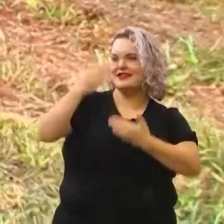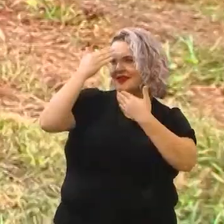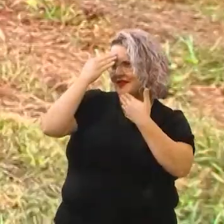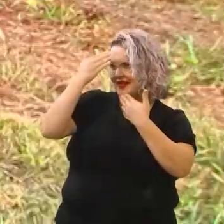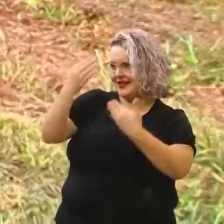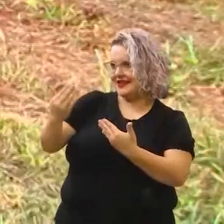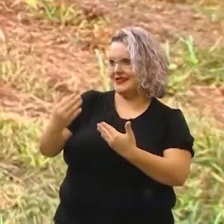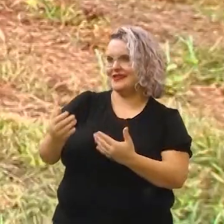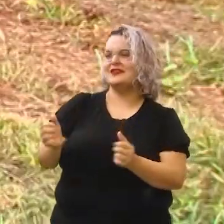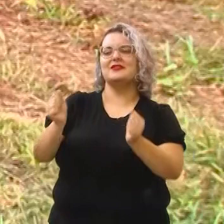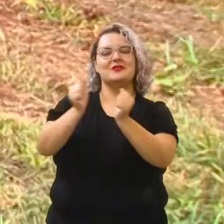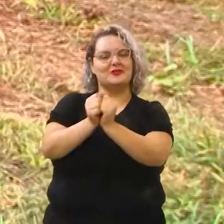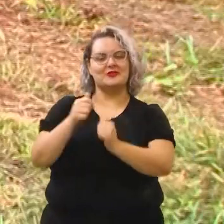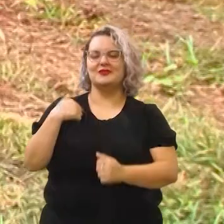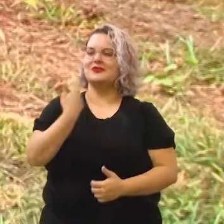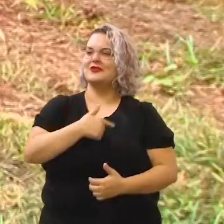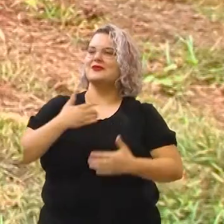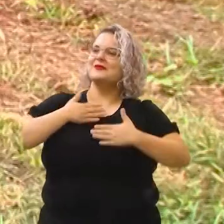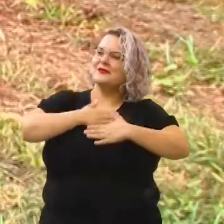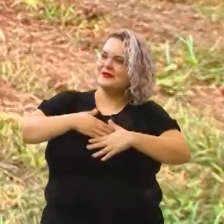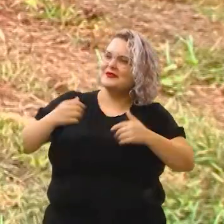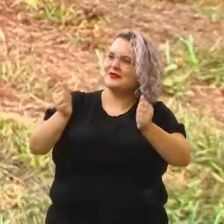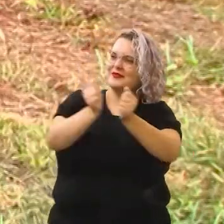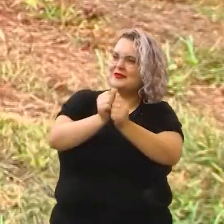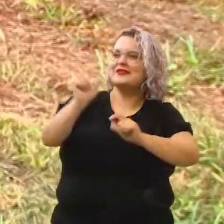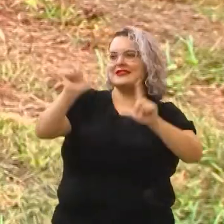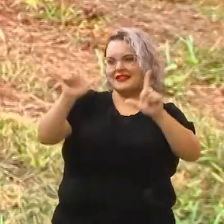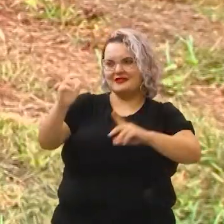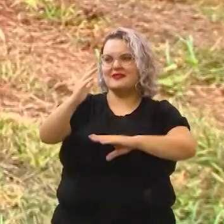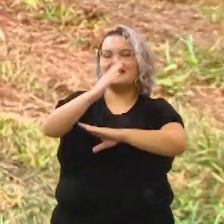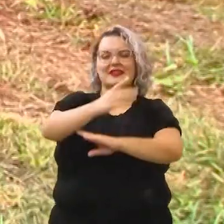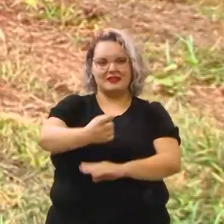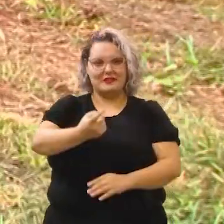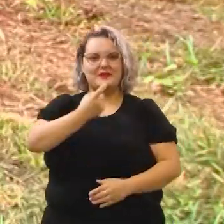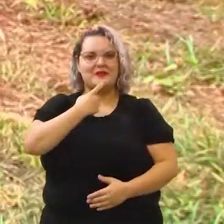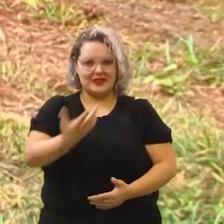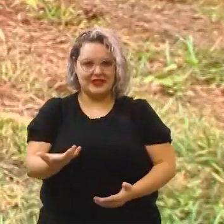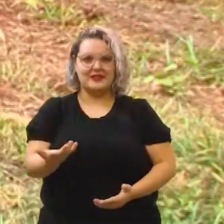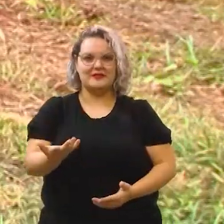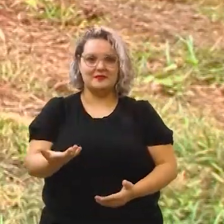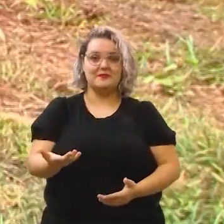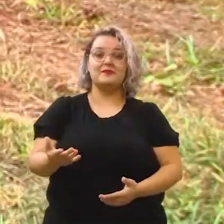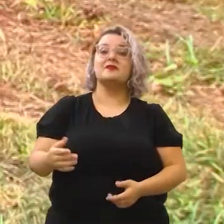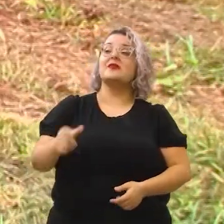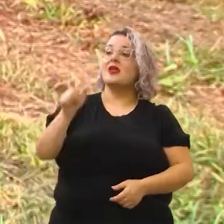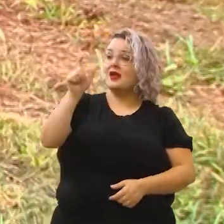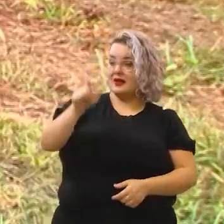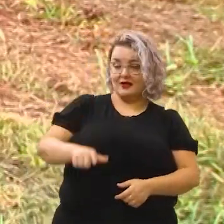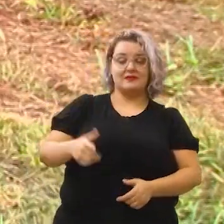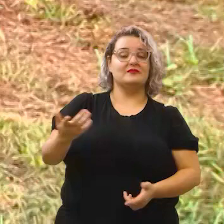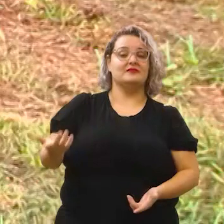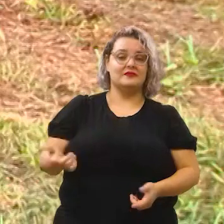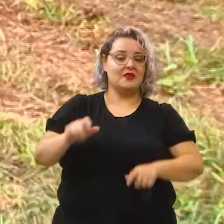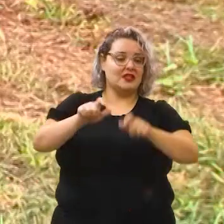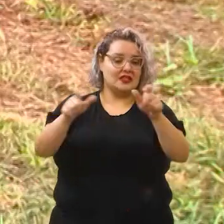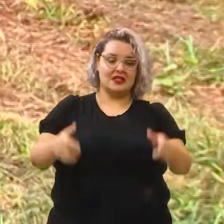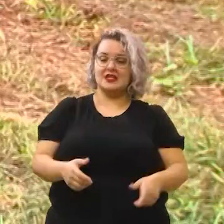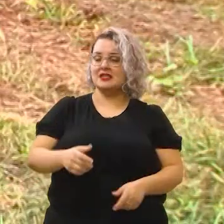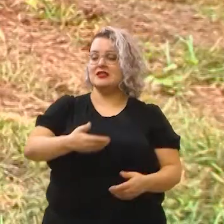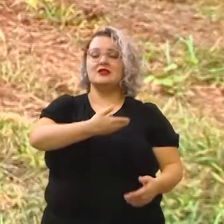Gastão. Eu que agradeço, conte sempre com a gente, é um prazer estar aqui falando para a TV Câmara, é uma ferramenta pública